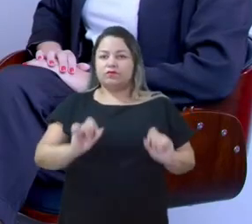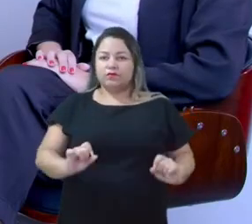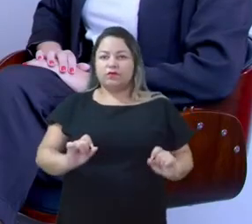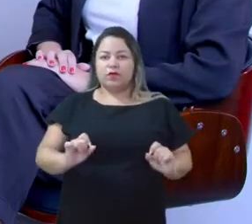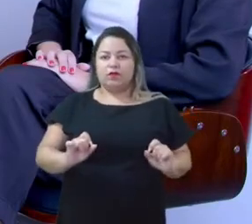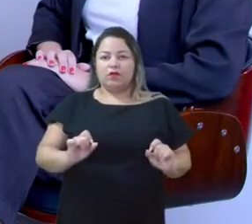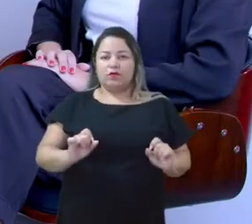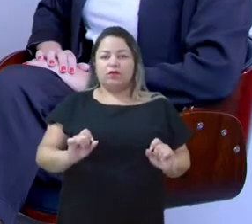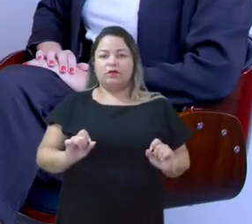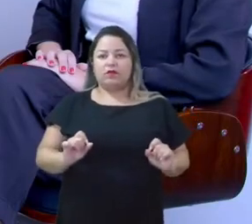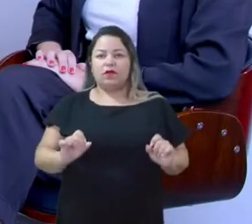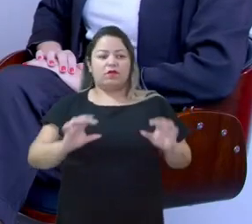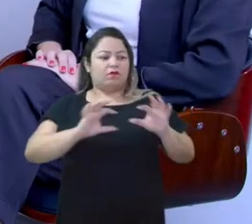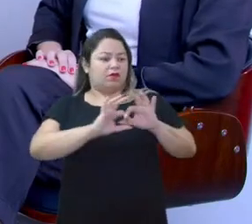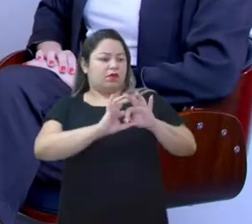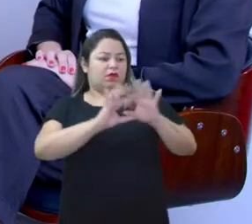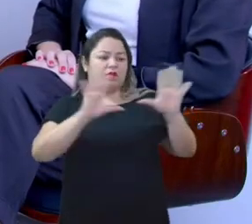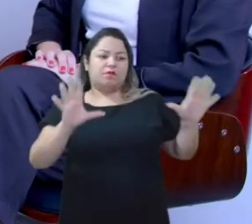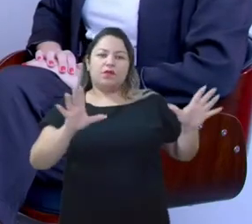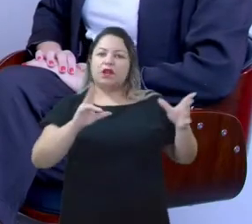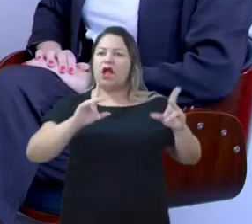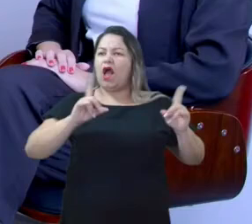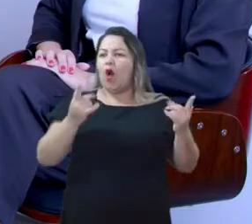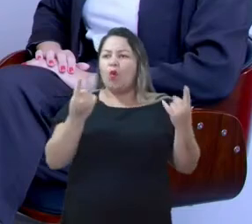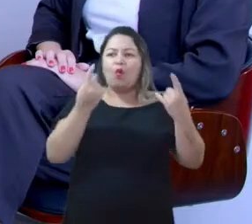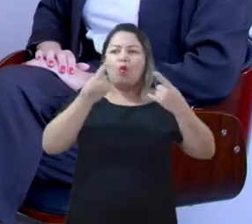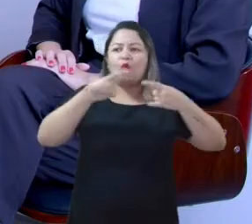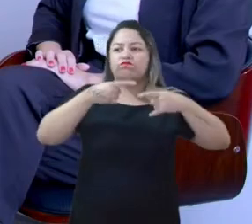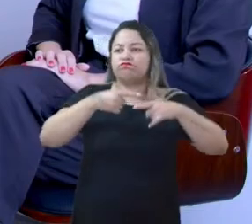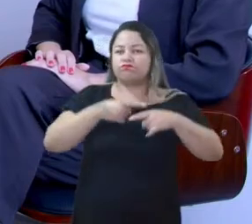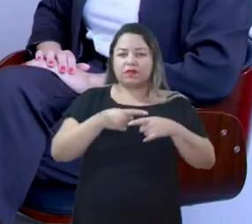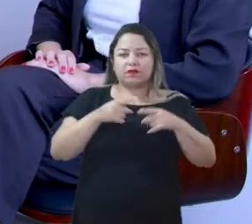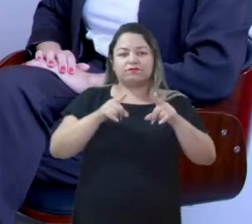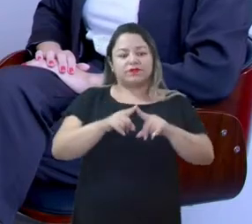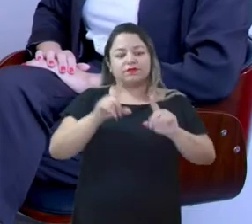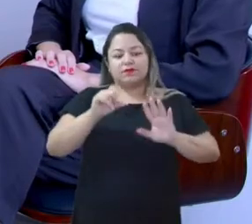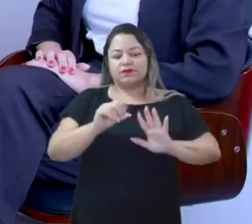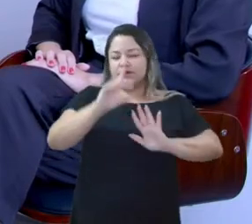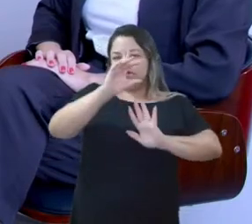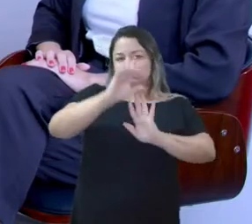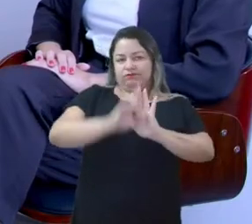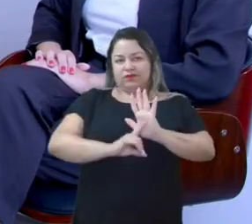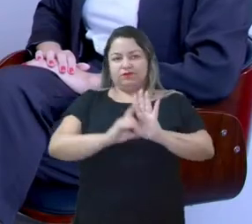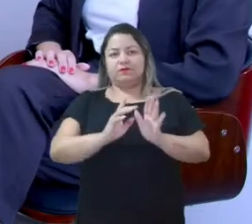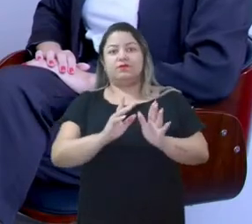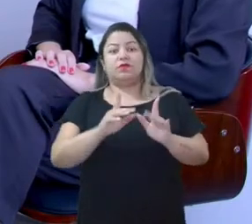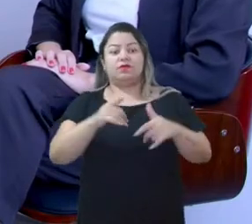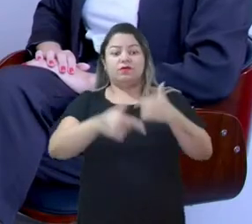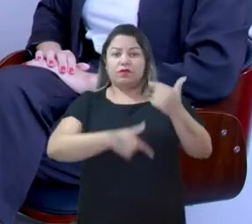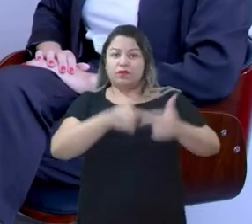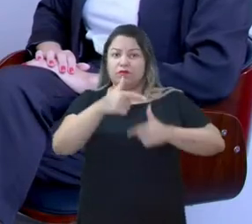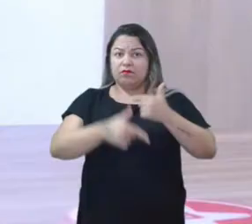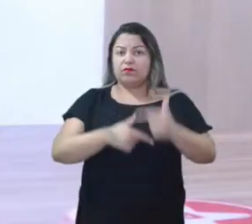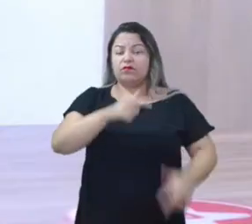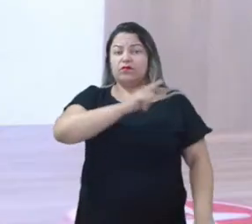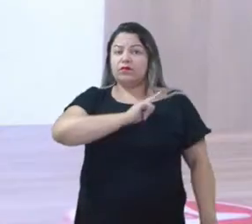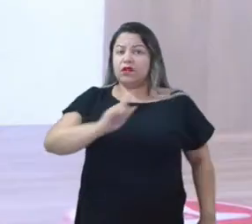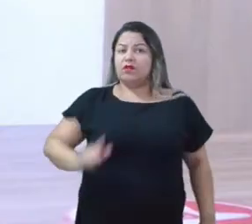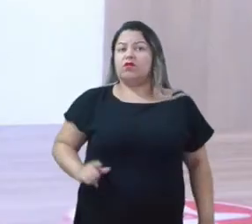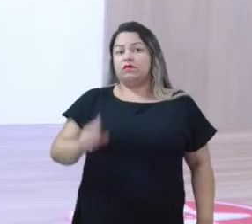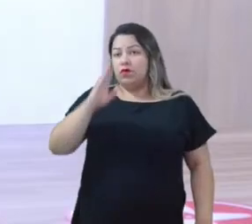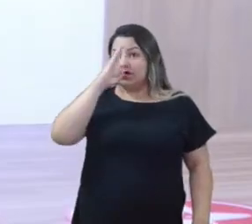extremamente liberal, contrário à ampliação dos direitos dos trabalhadores, que era o governo do